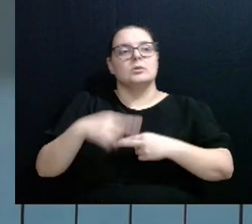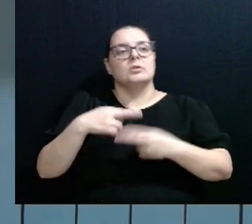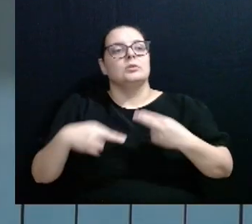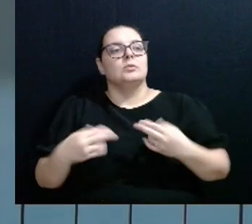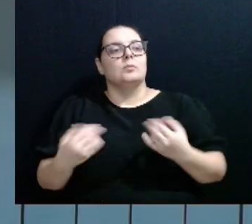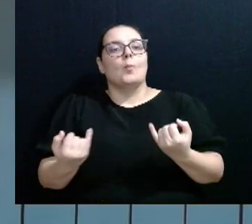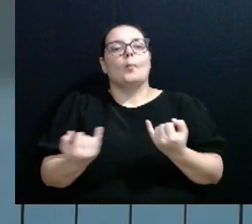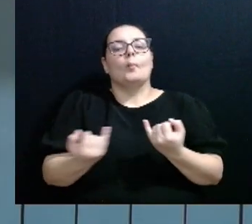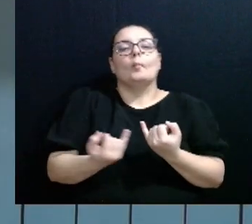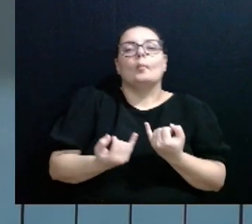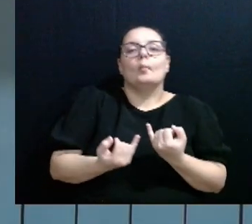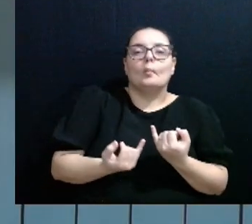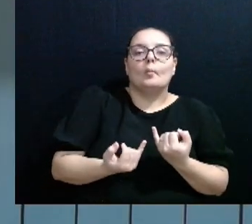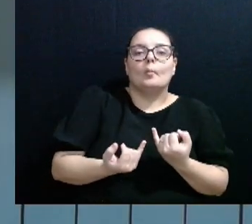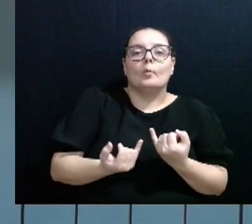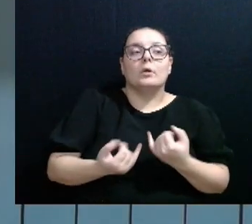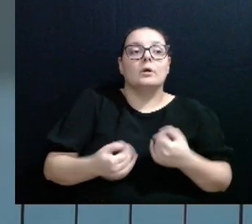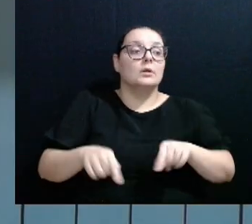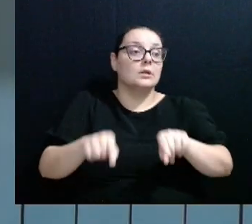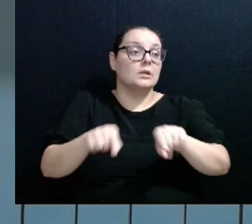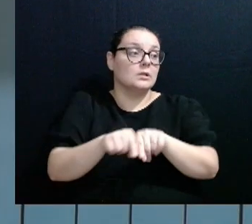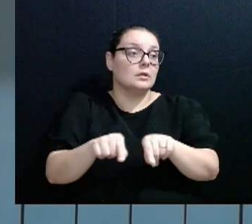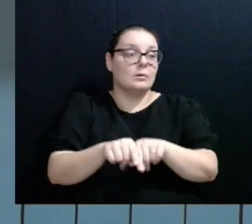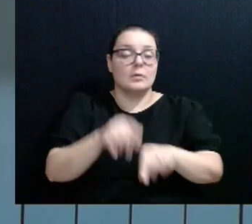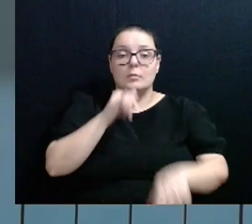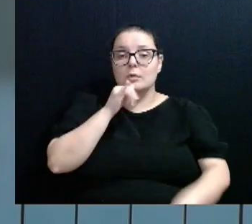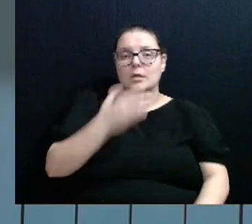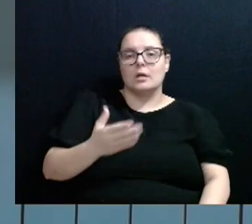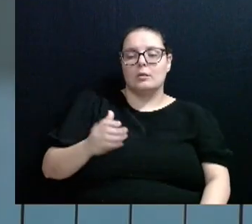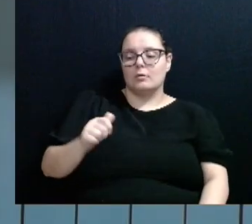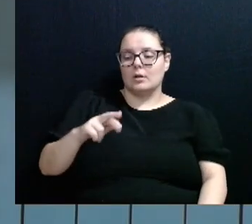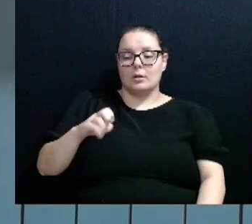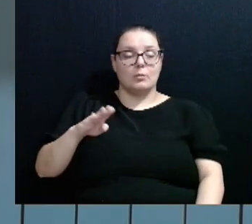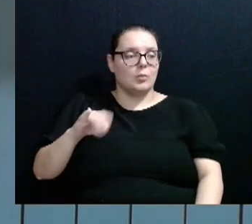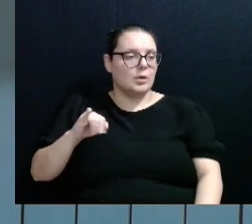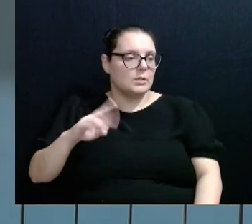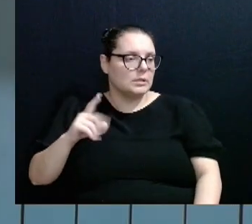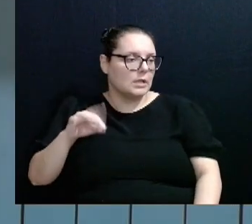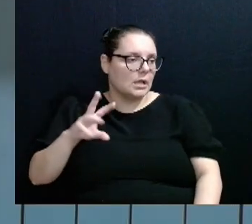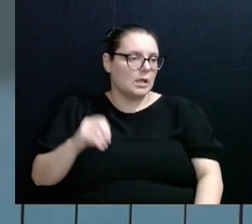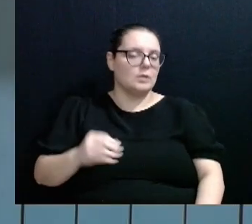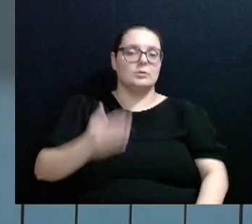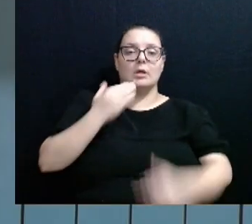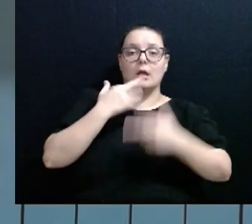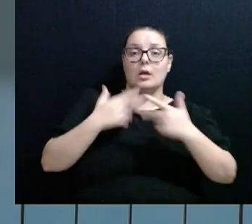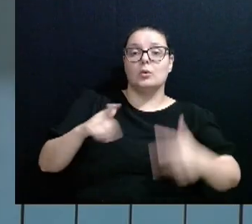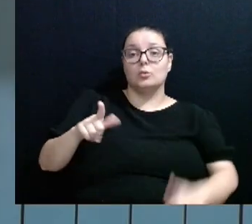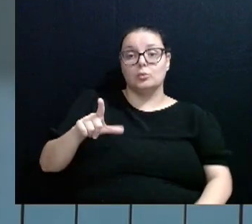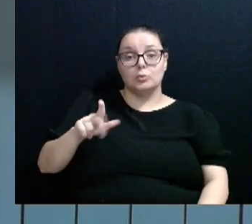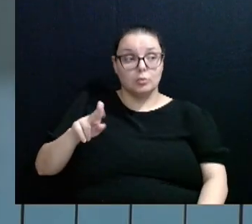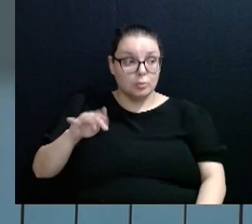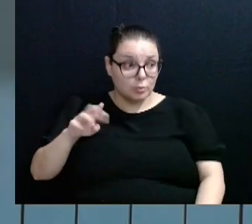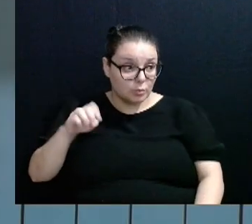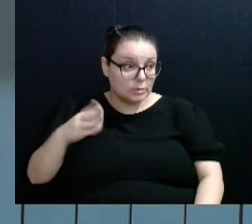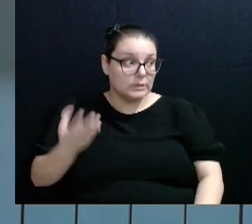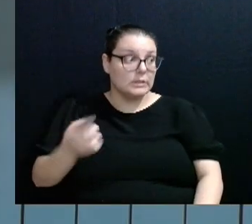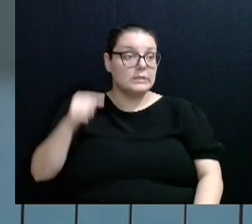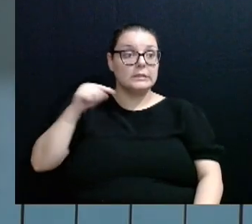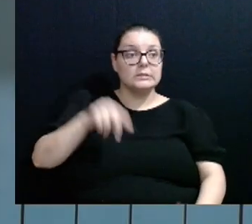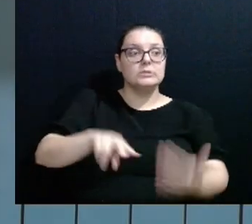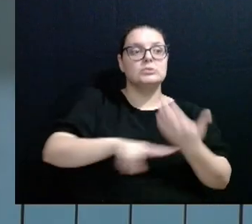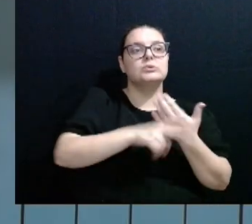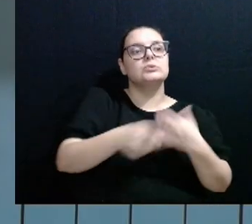emagrecimento e tirar, por exemplo, carboidrato, alimentos com glúten. Isso acaba gerando também